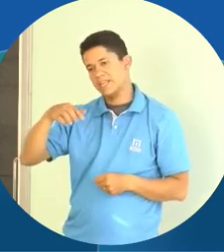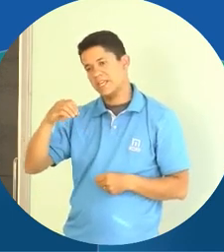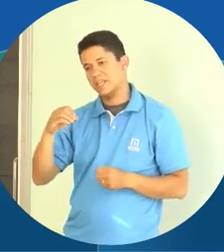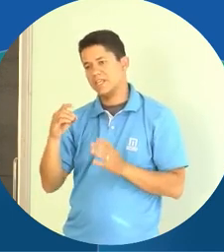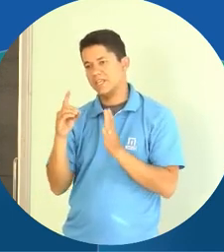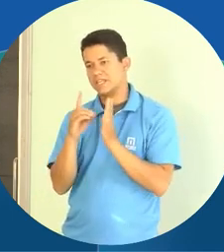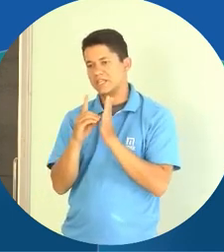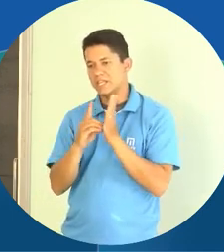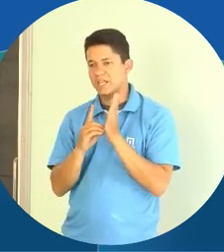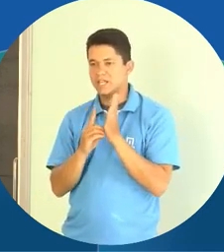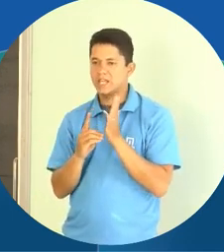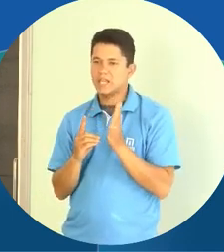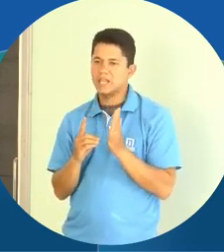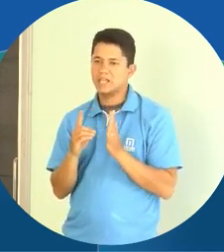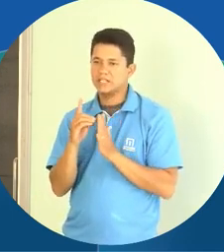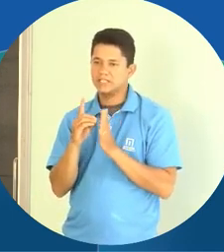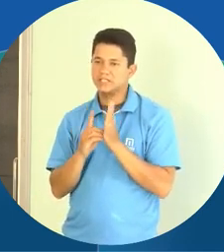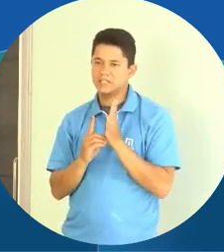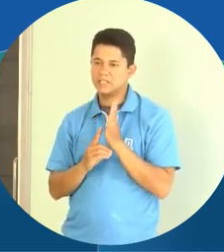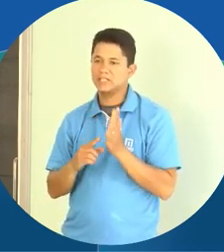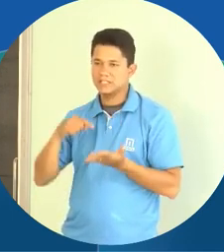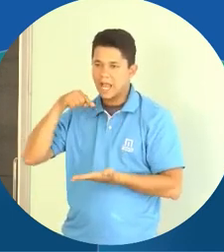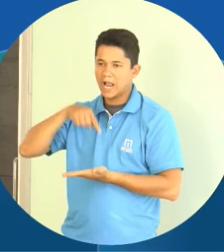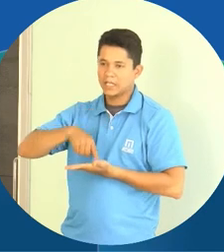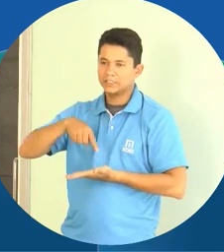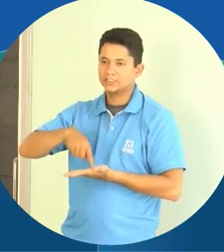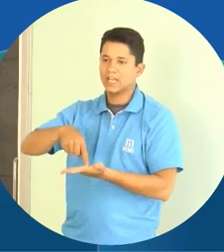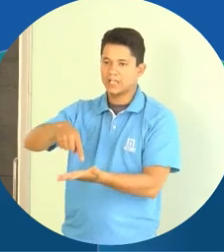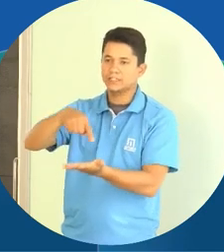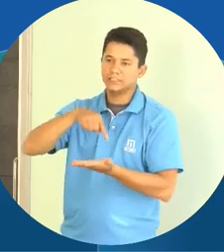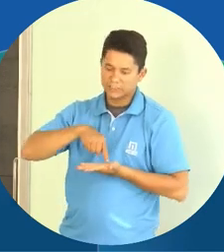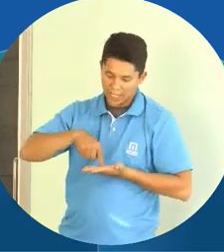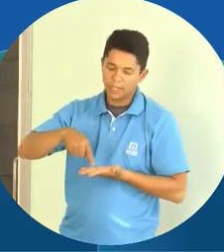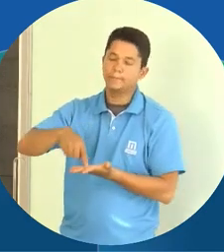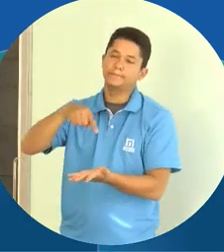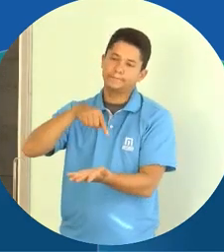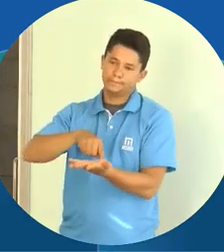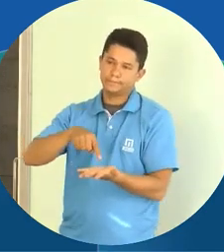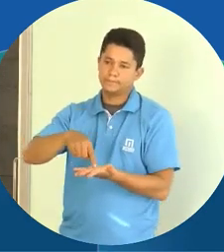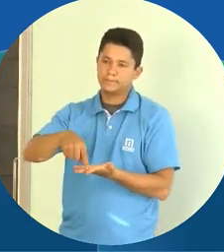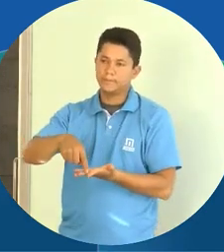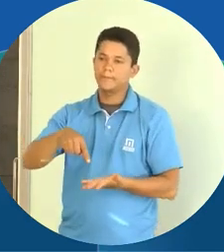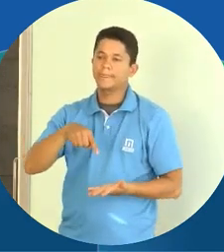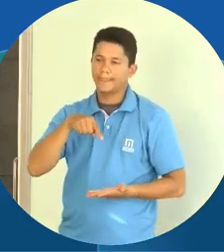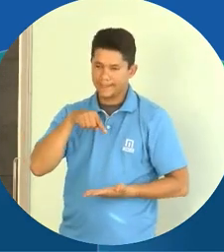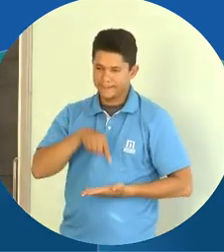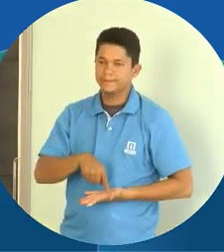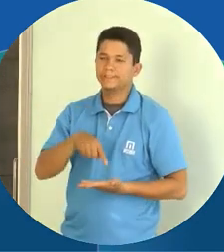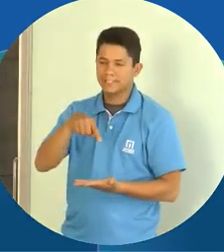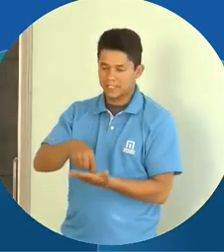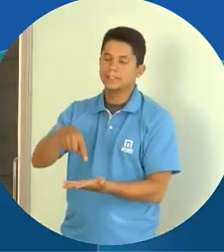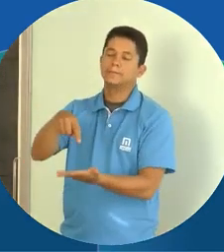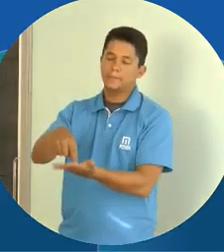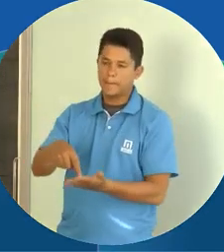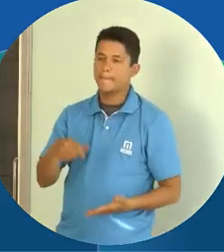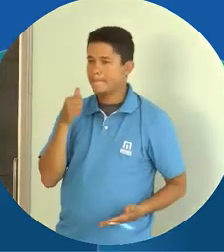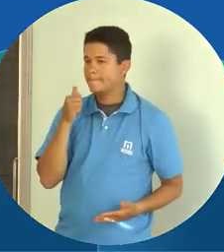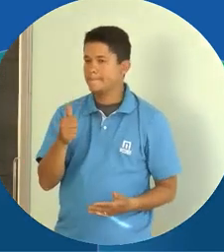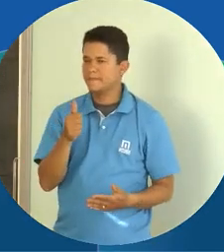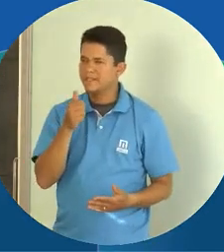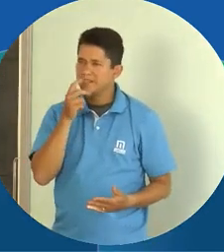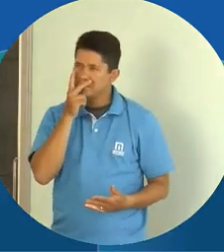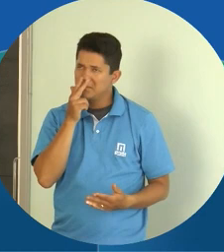sempre trabalhando para a ArcelorMittal, principalmente ali na usina de João Molevade, especificamente. Até hoje nós